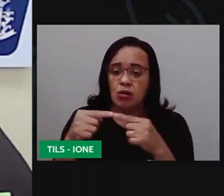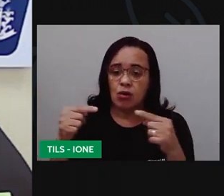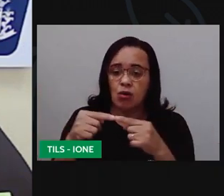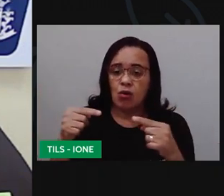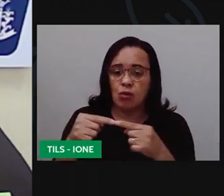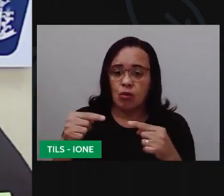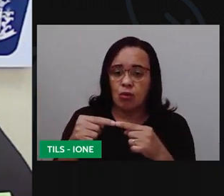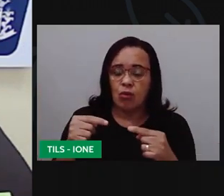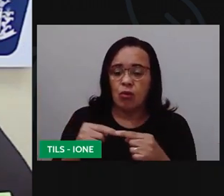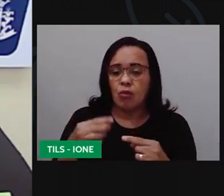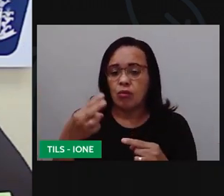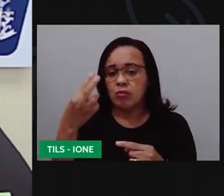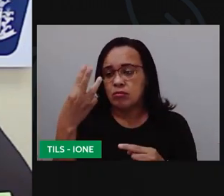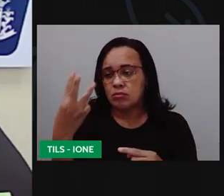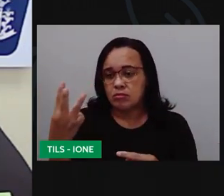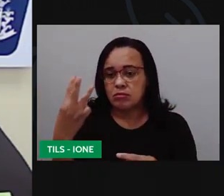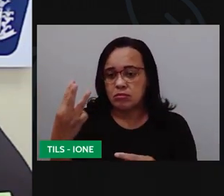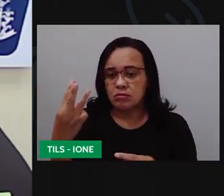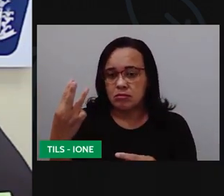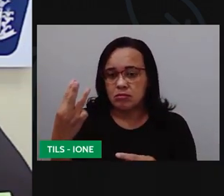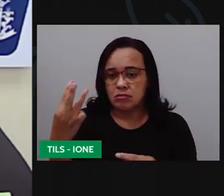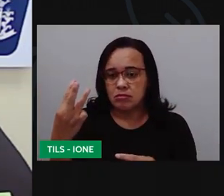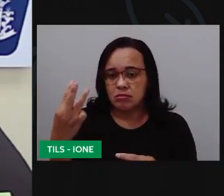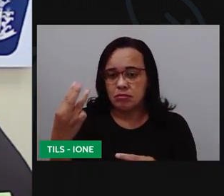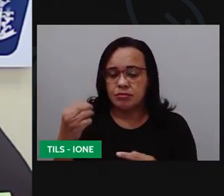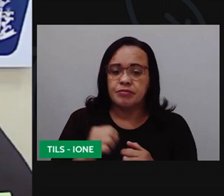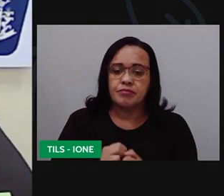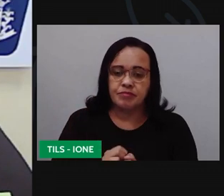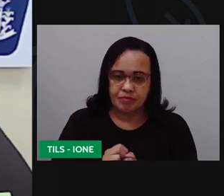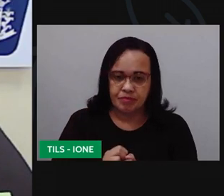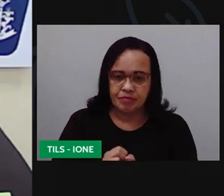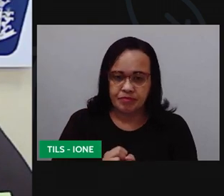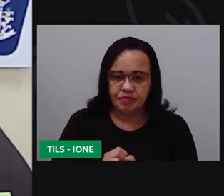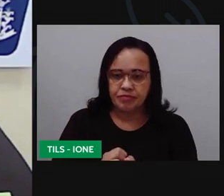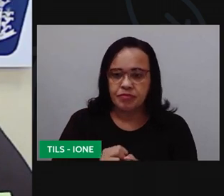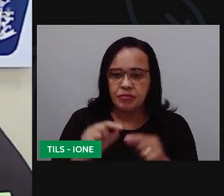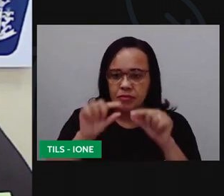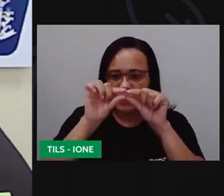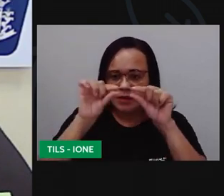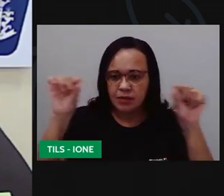Três retângulos, certo? Linha agora, ó. Um,